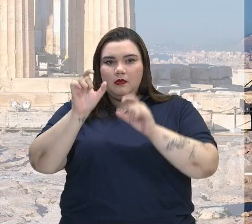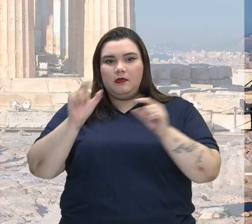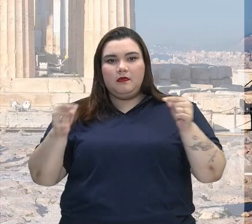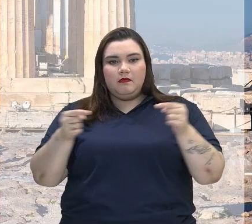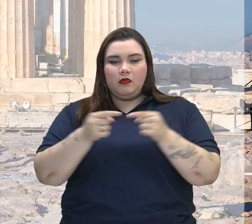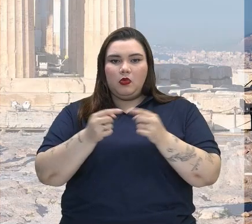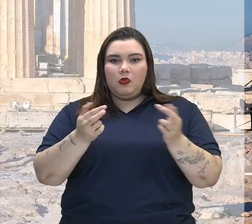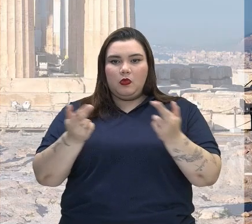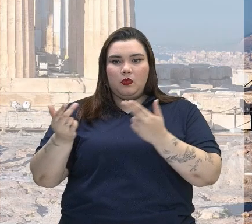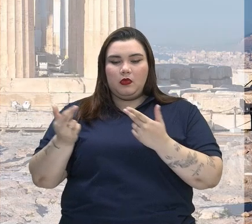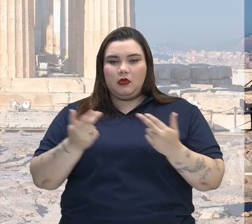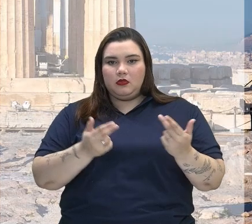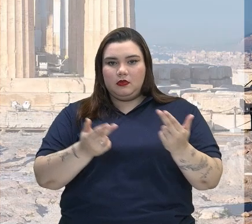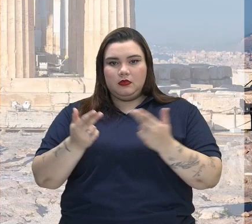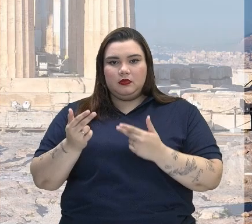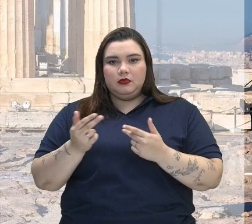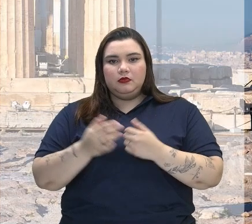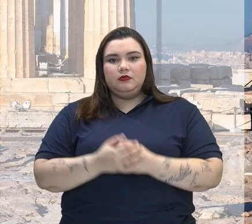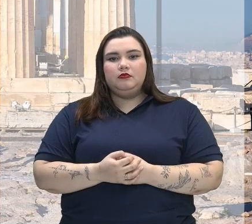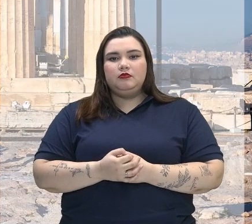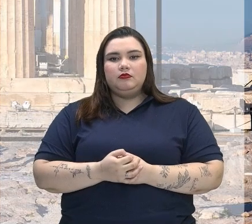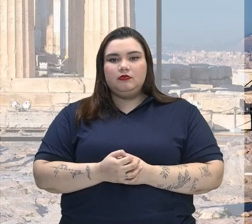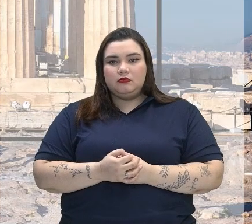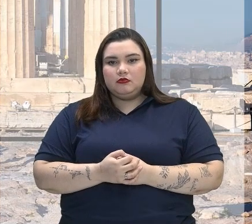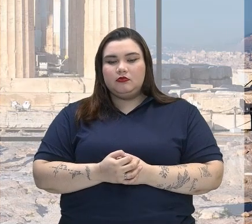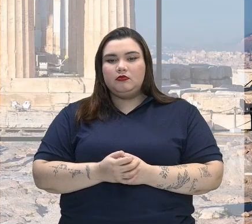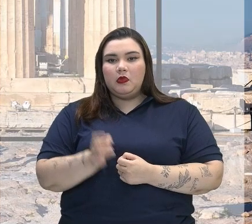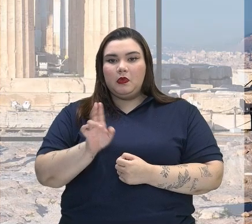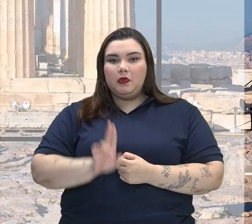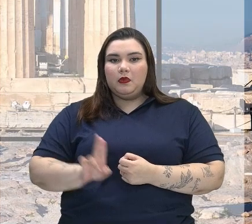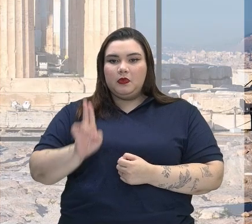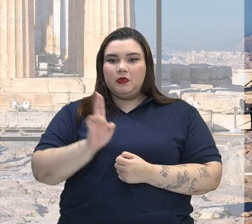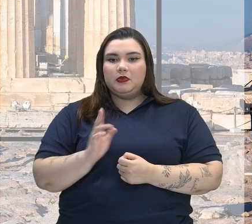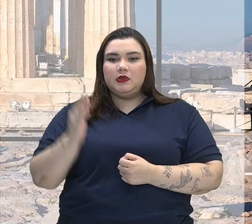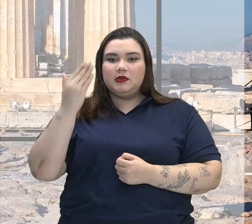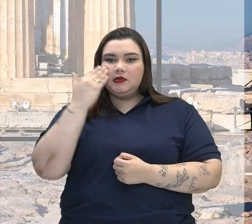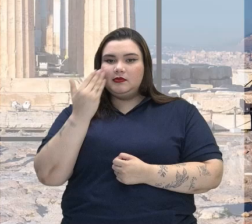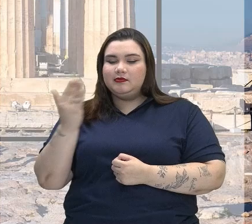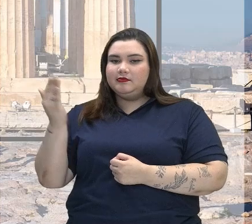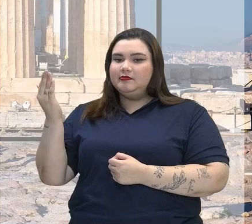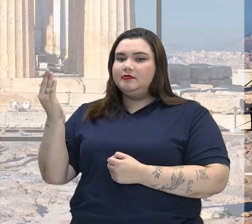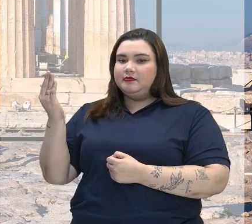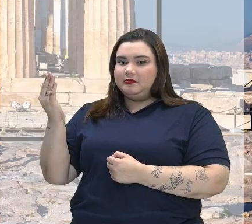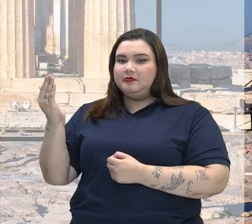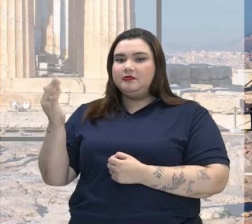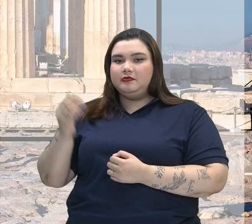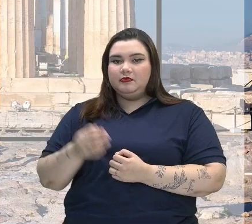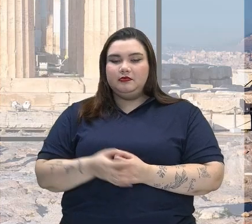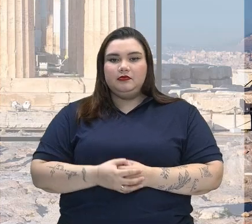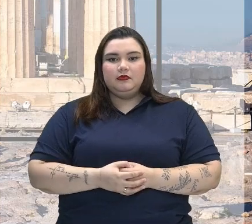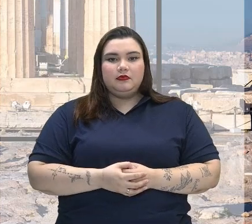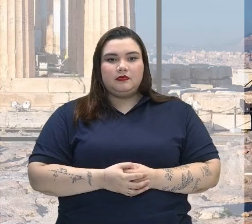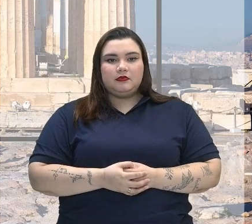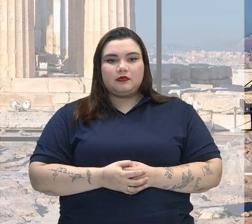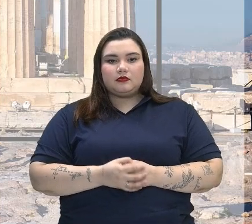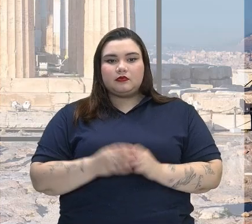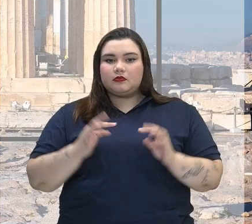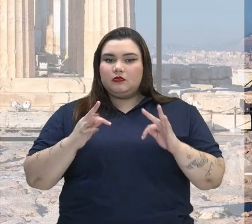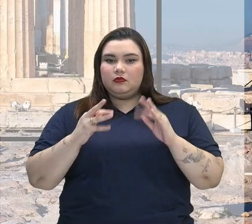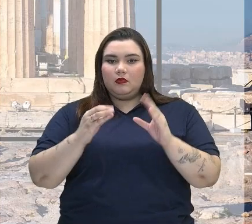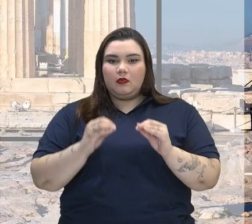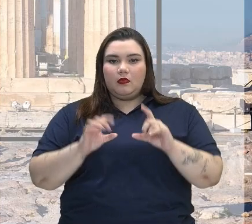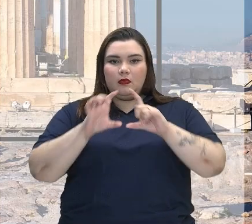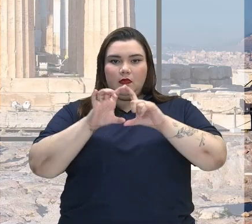proporcionais. Observem, então, o retângulo de ouro aplicado, então, na arquitetura, tá? Todos esses